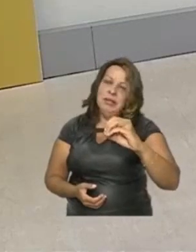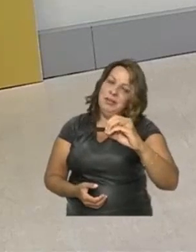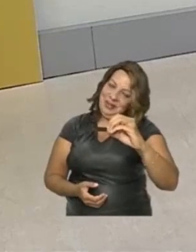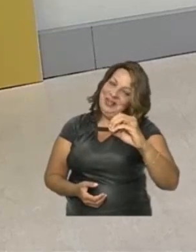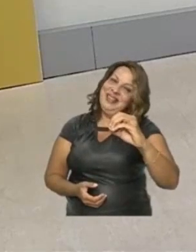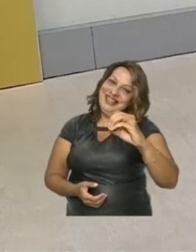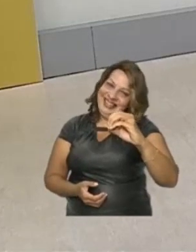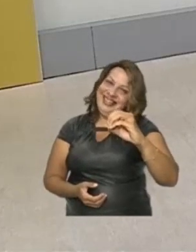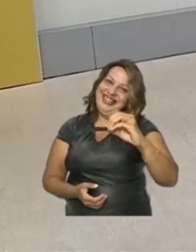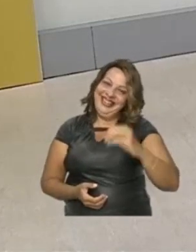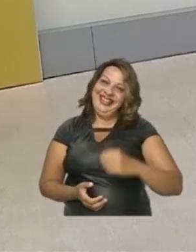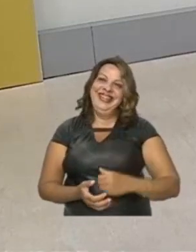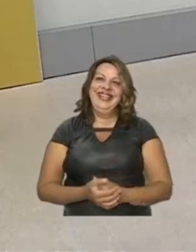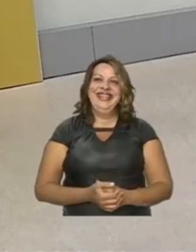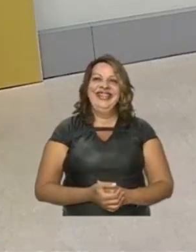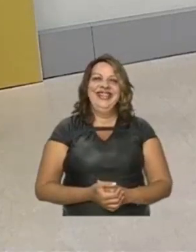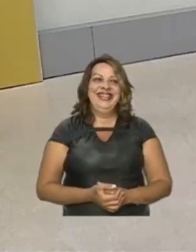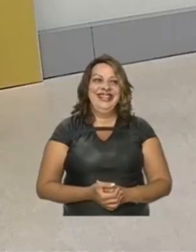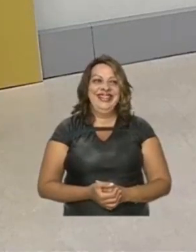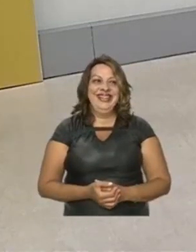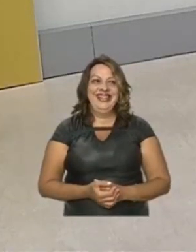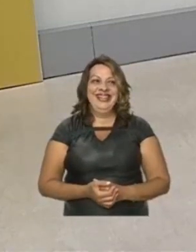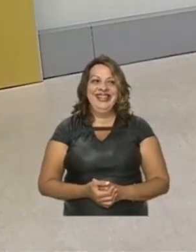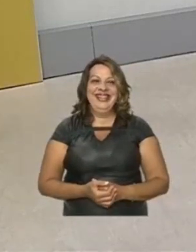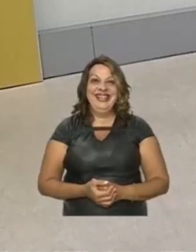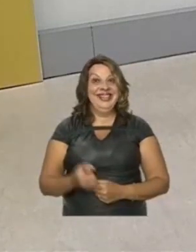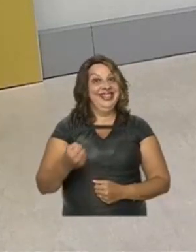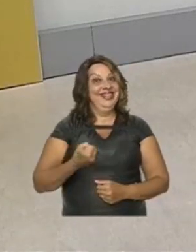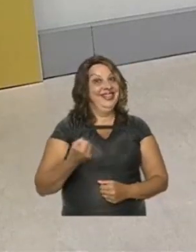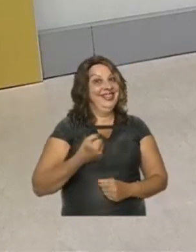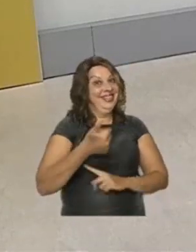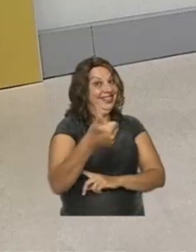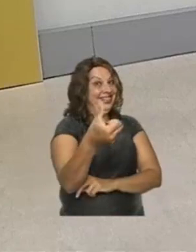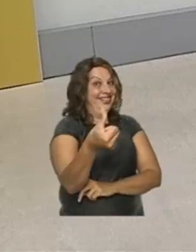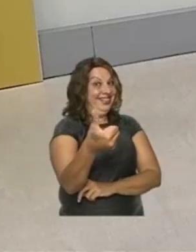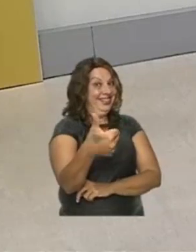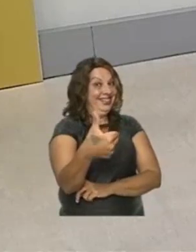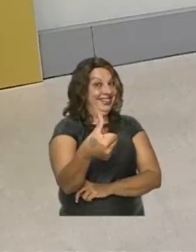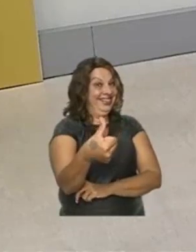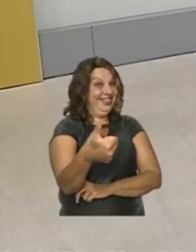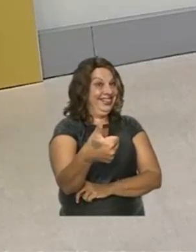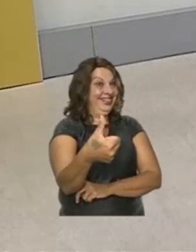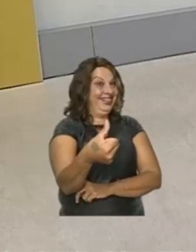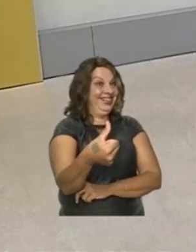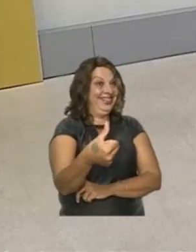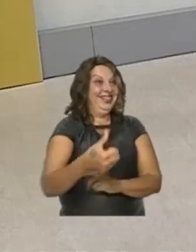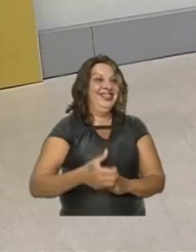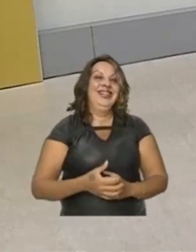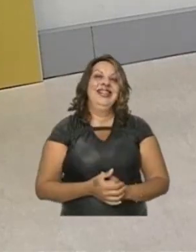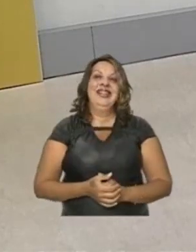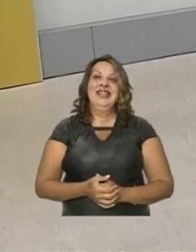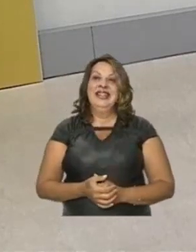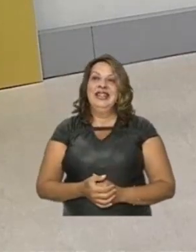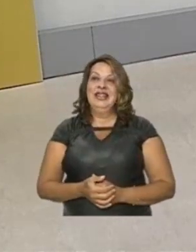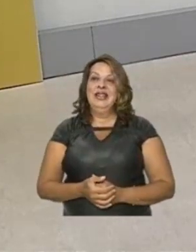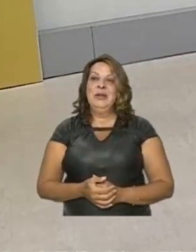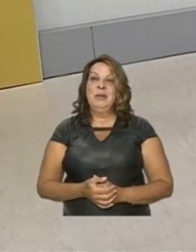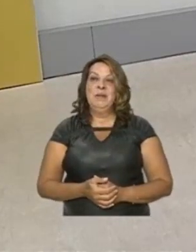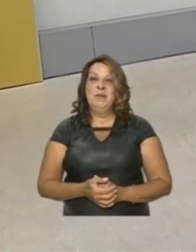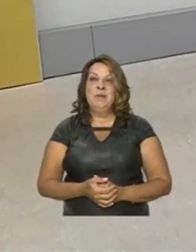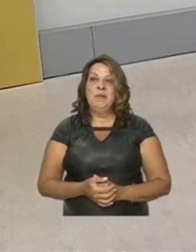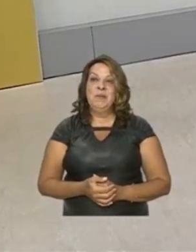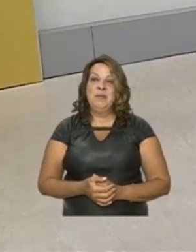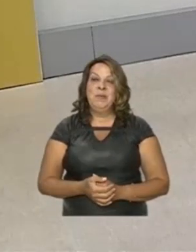saiu o número 40. Número 40, olha o 16. 16 é a bolinha da vez.